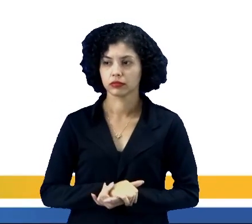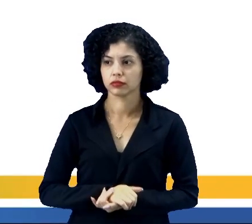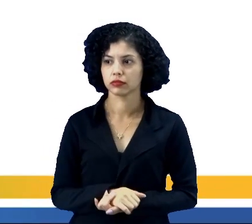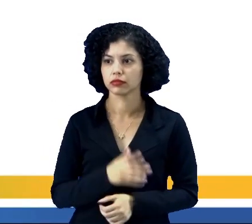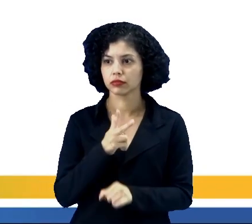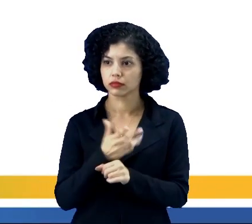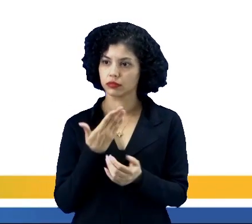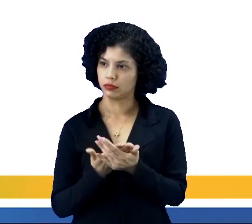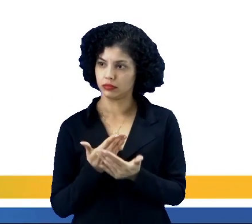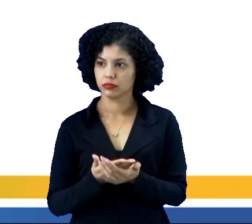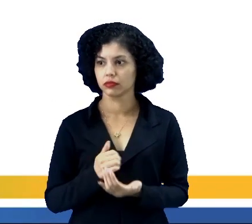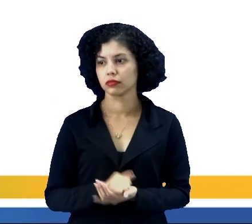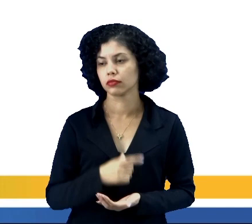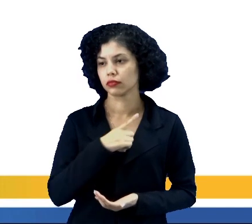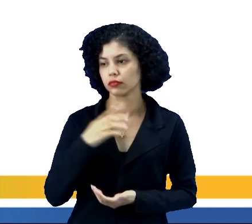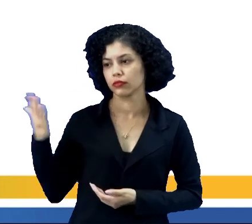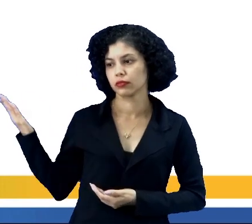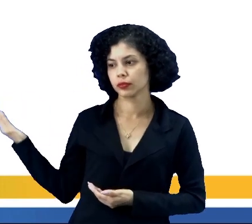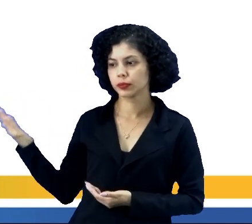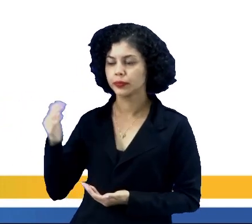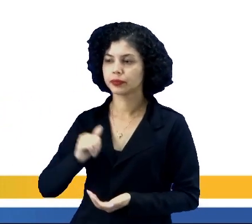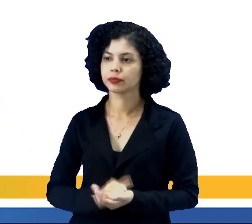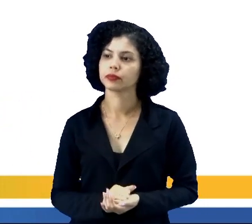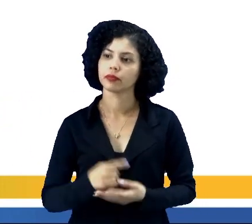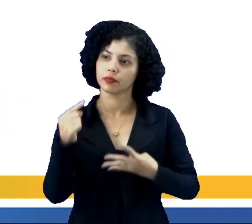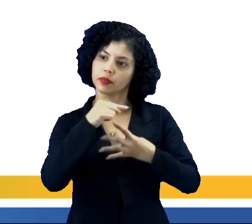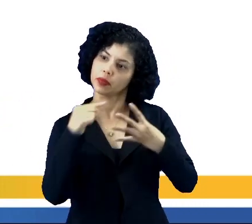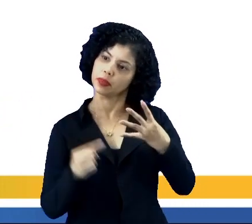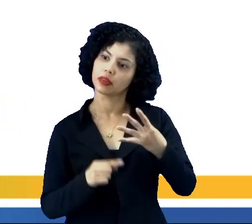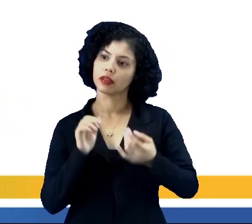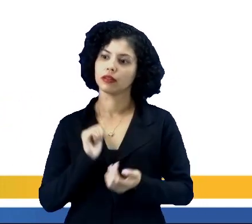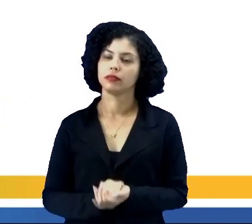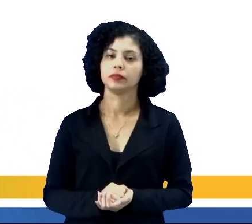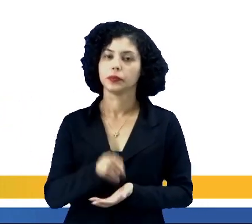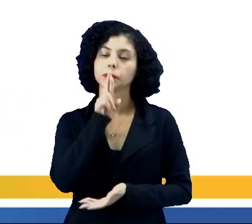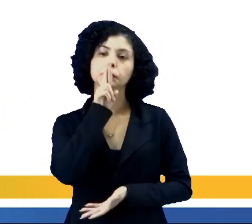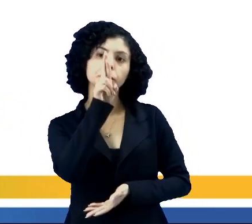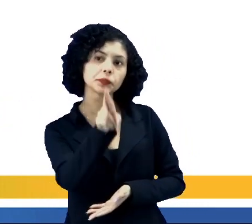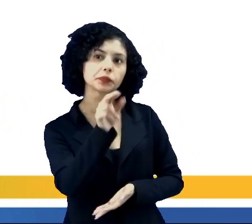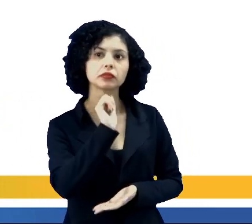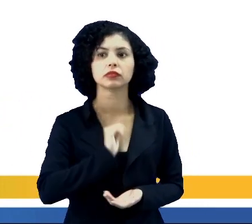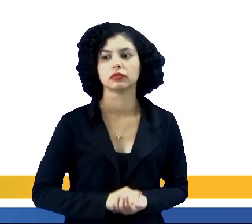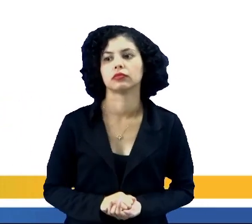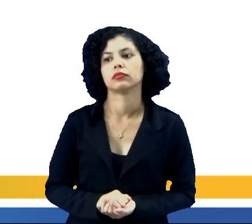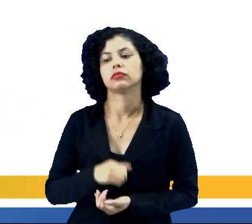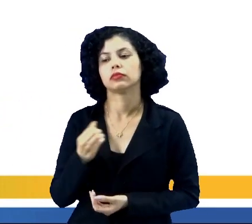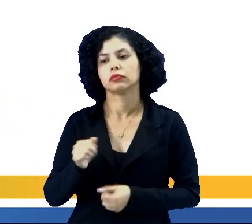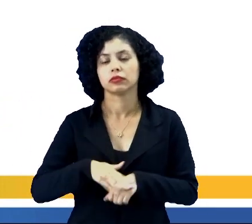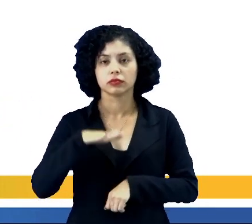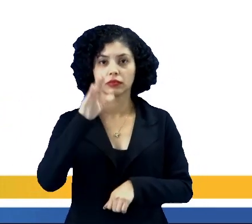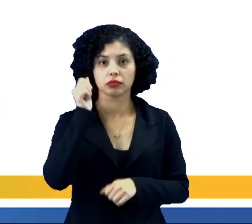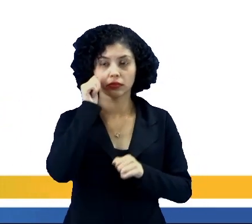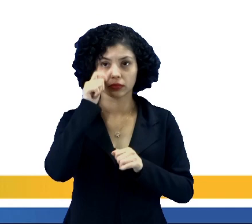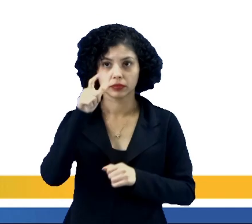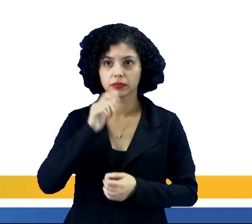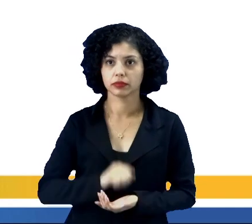nossa videoaula. Temos aí um enunciado, 4 possibilidades de resposta, com bastante